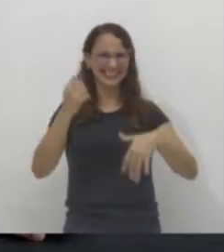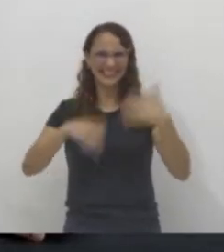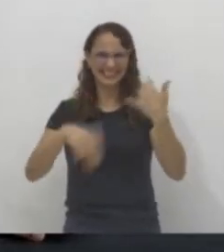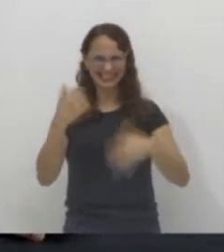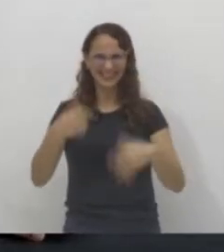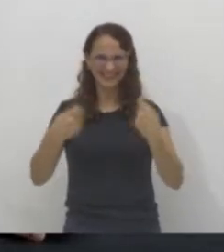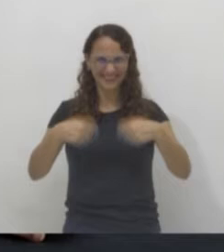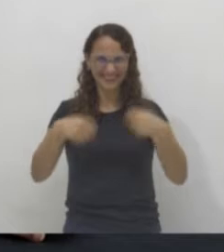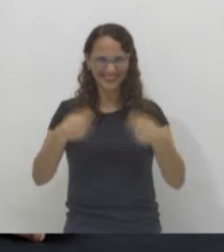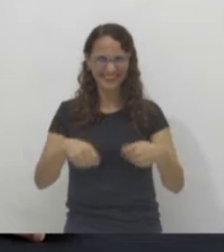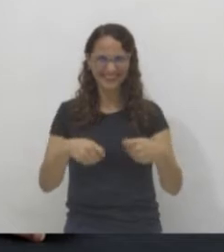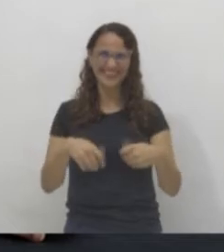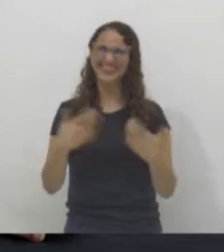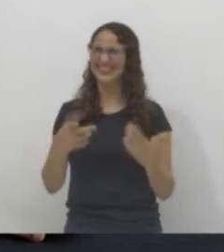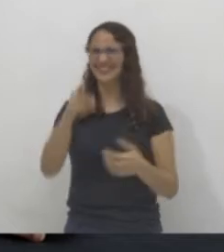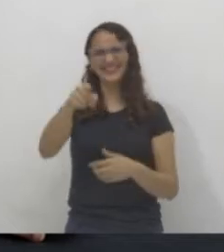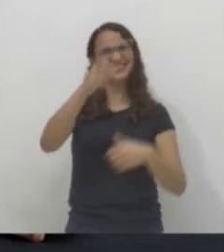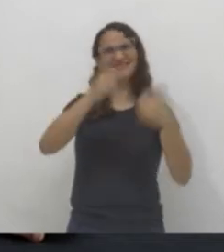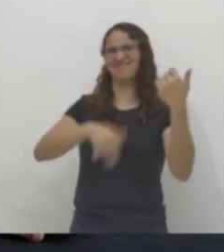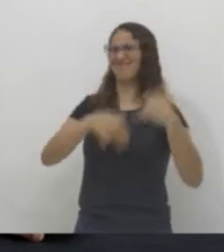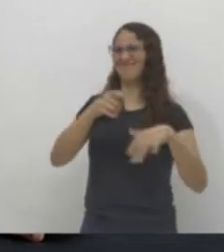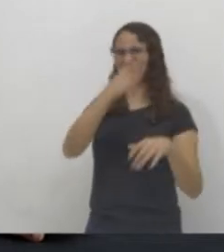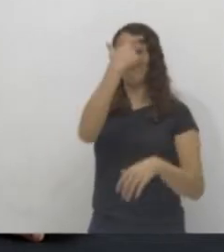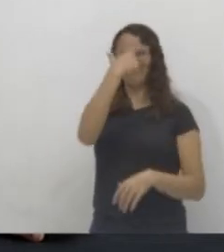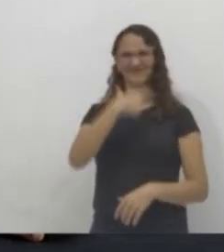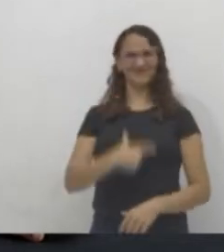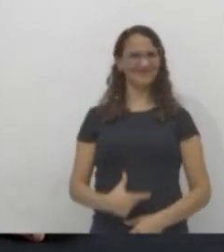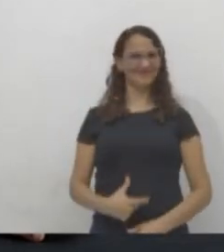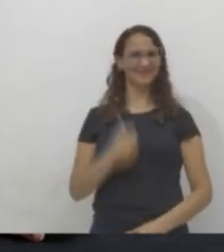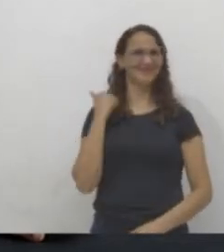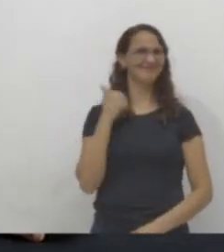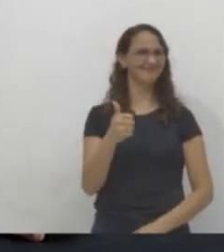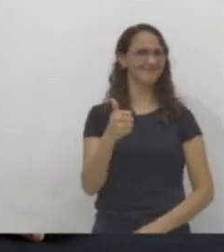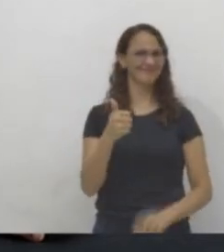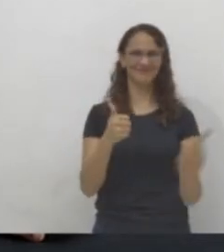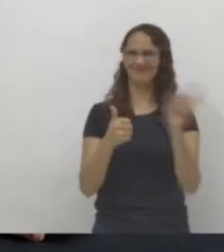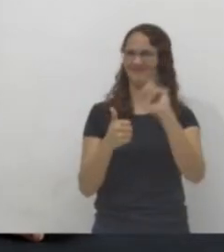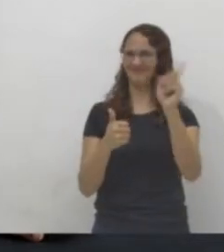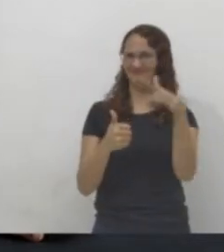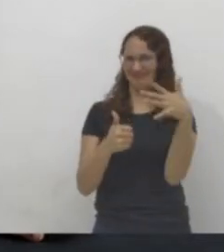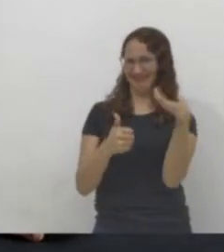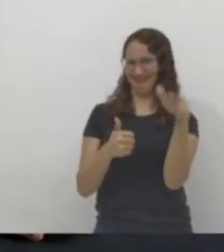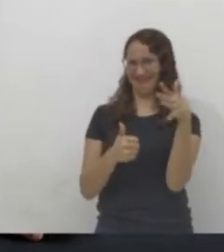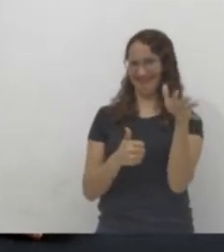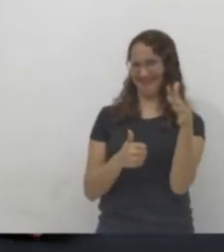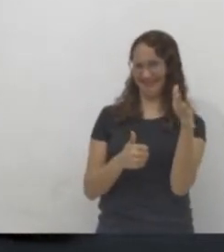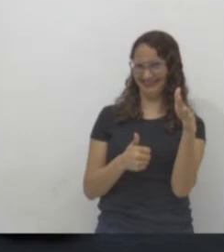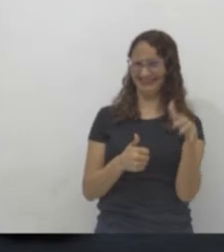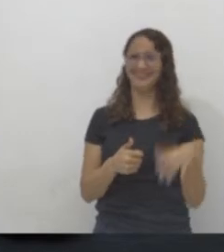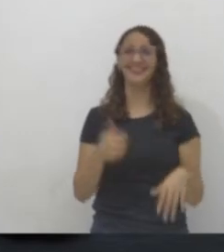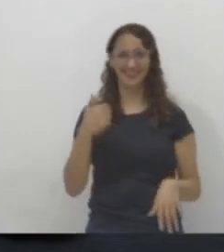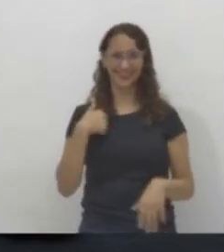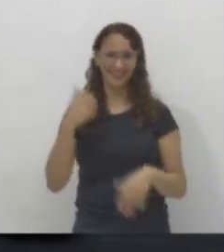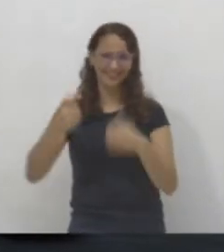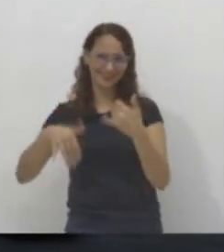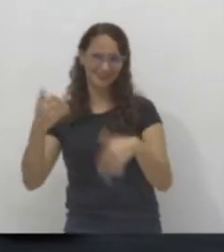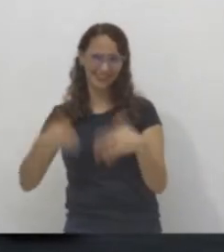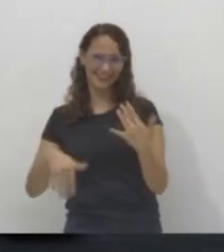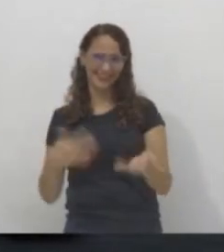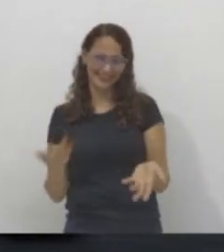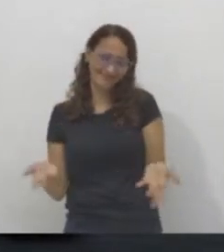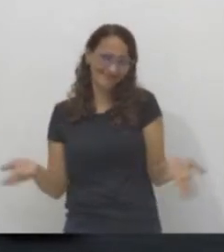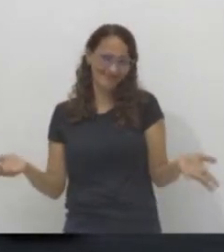foi um bom contador da piada. Porque se você tem que explicar, como eu vou fazer agora, então fica a dica. Gente, é claro que é melhor